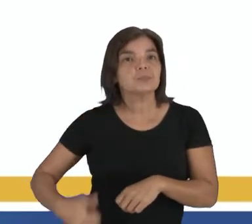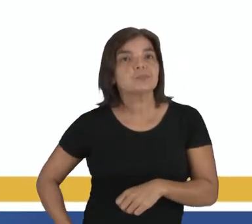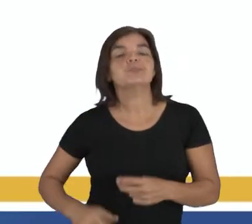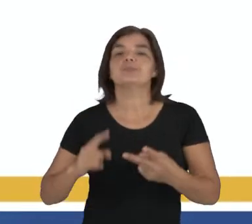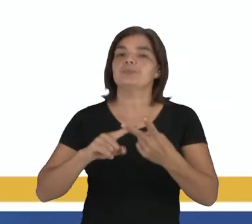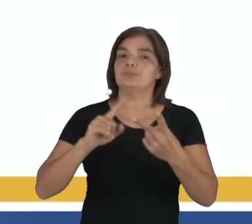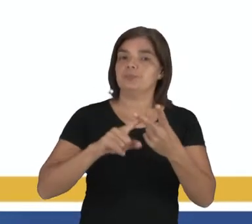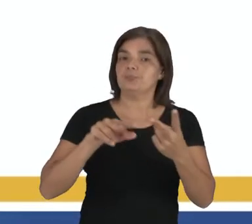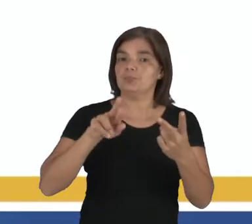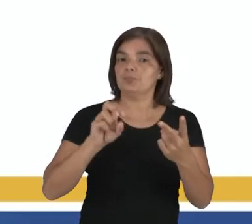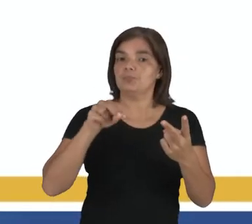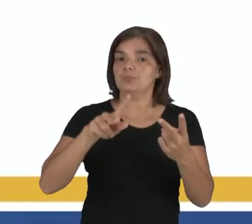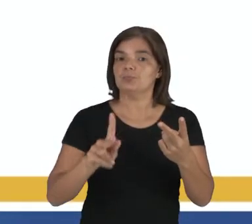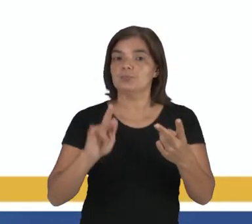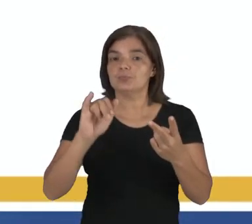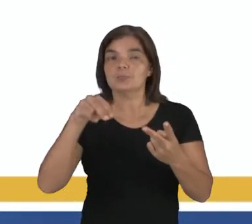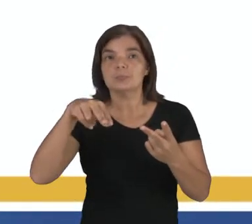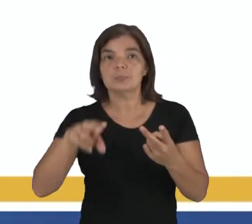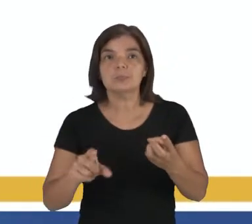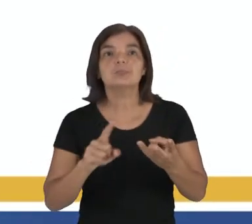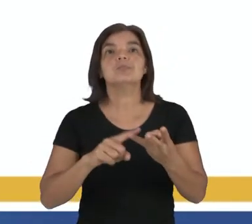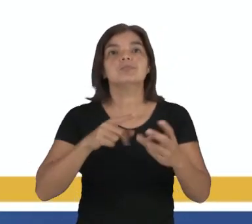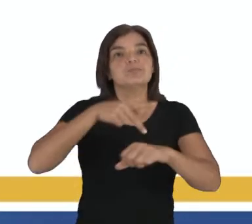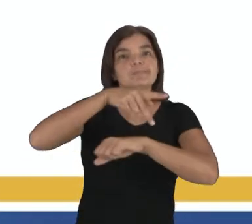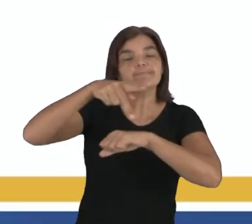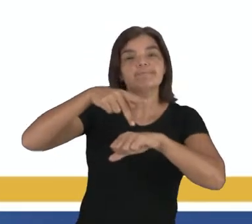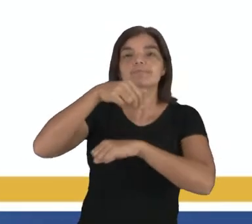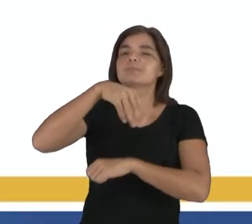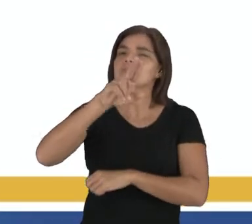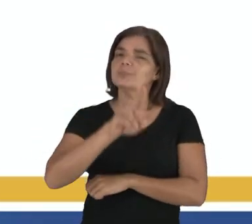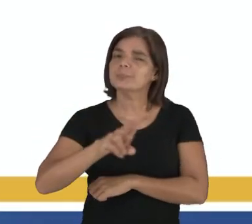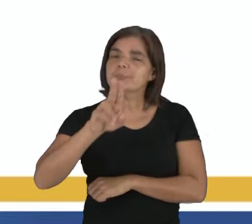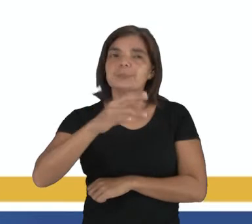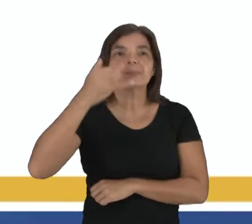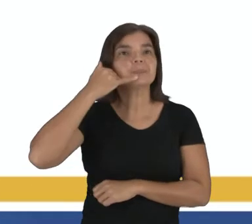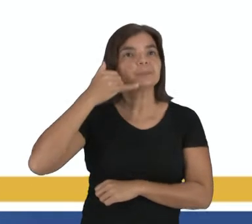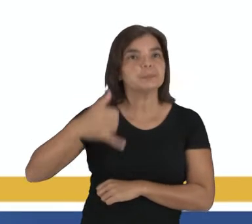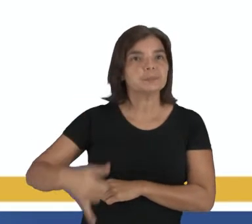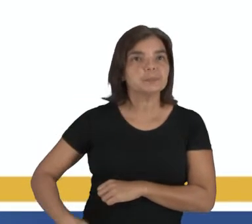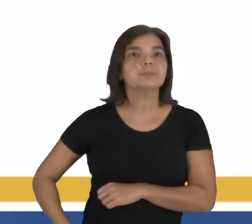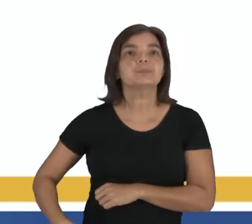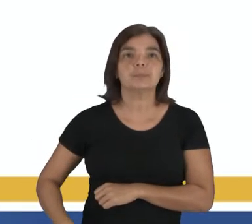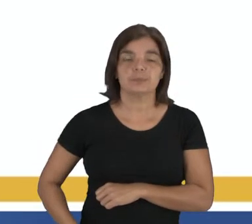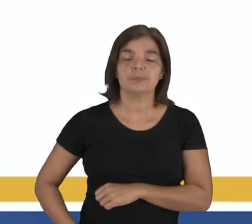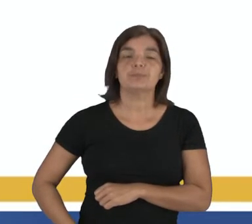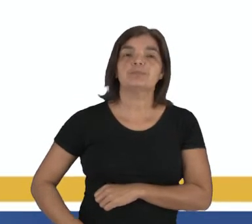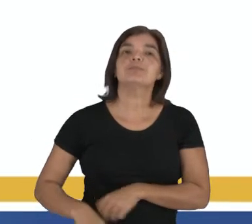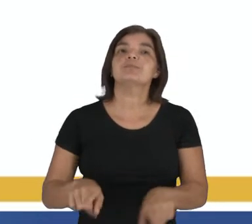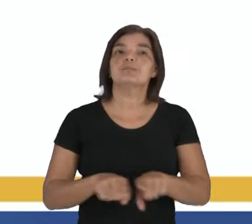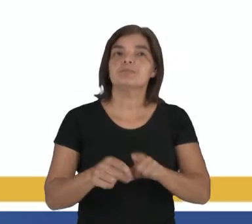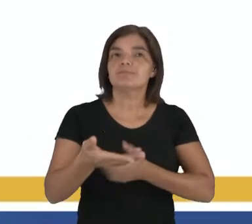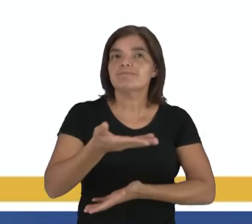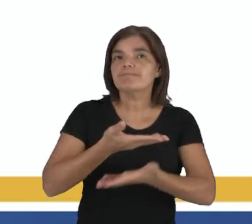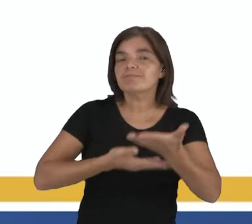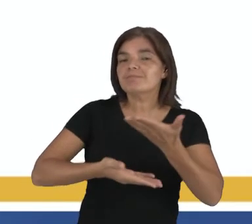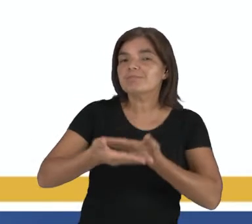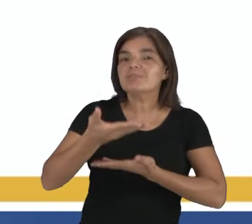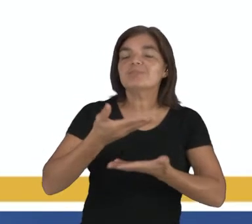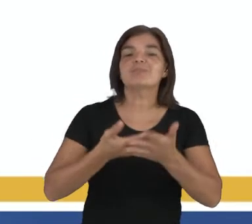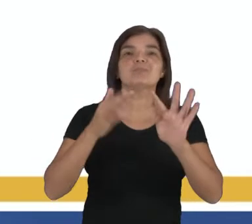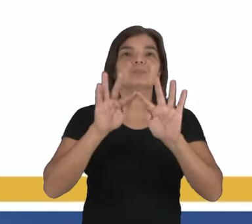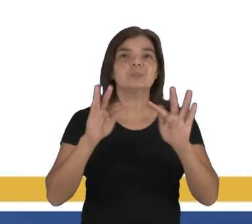celular. Ele coloca como argumento o ranking de países que mais utilizam o aparelho e a fragilidade das